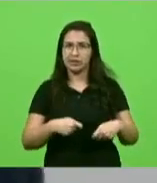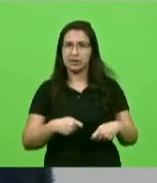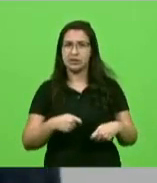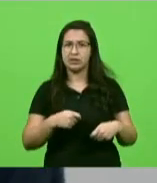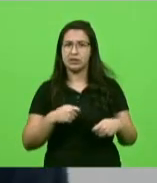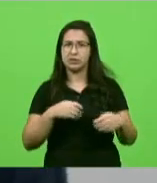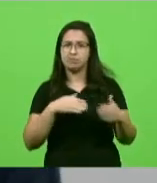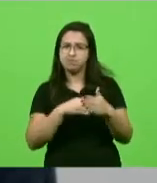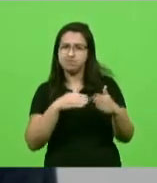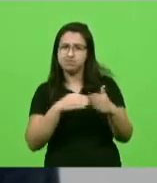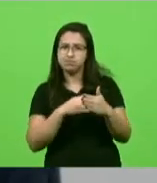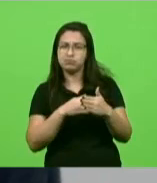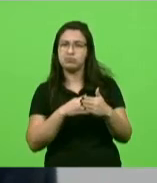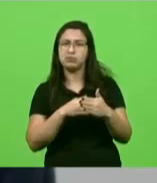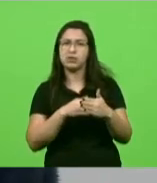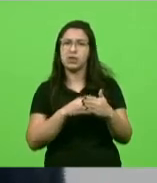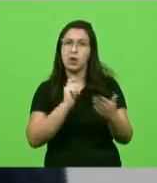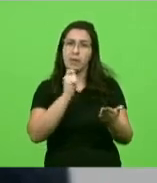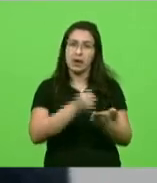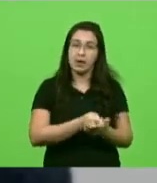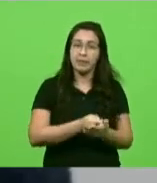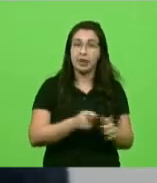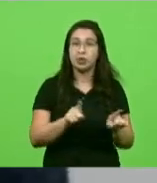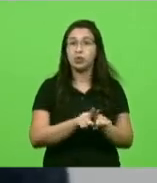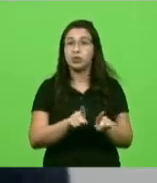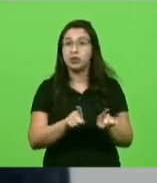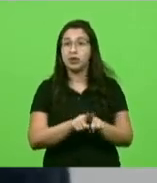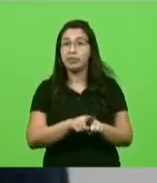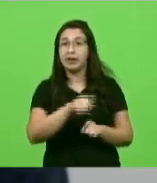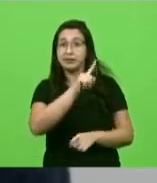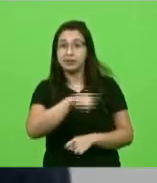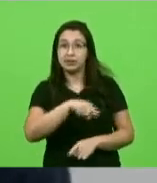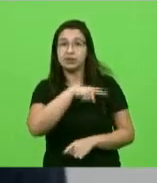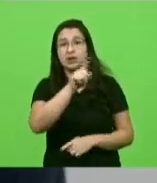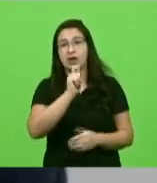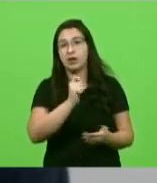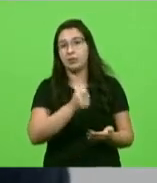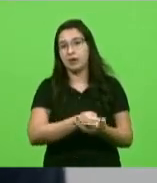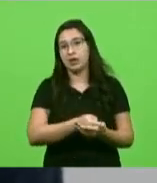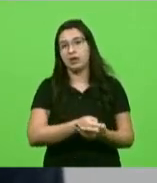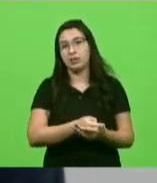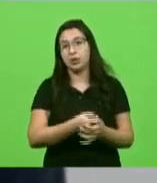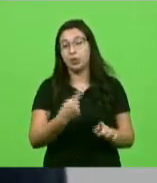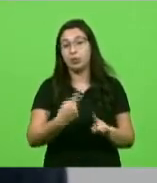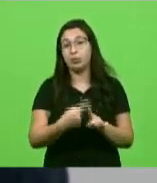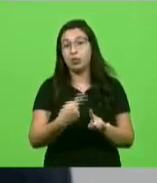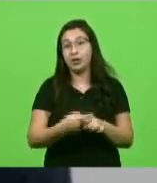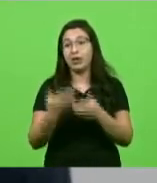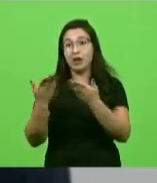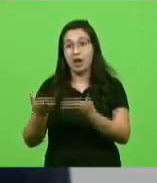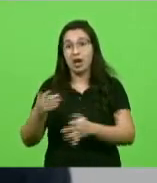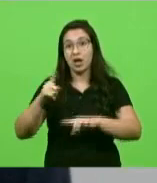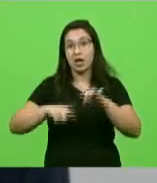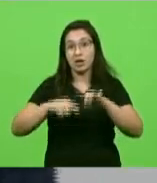o pagamento ou até mesmo sustá-lo, dado o incumprimento verificado da obrigação, pois